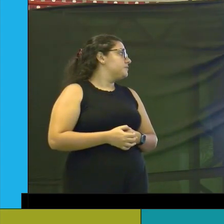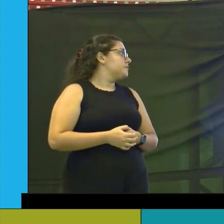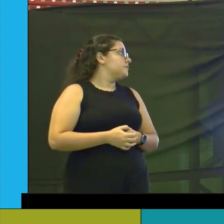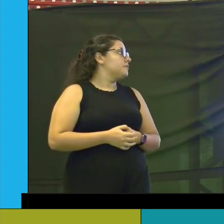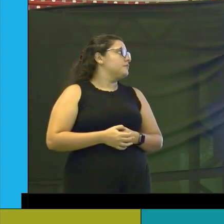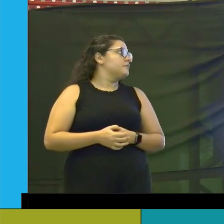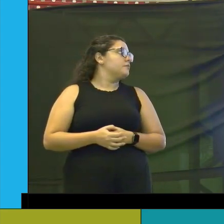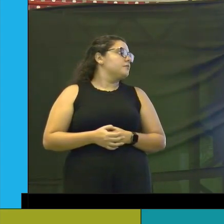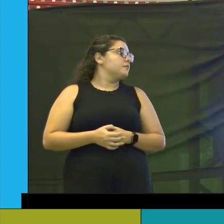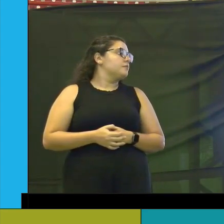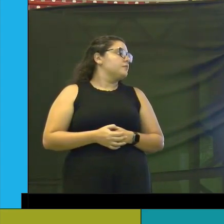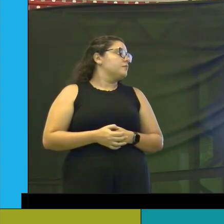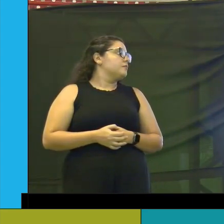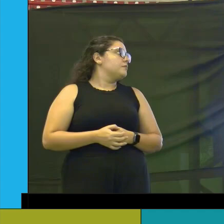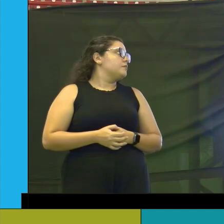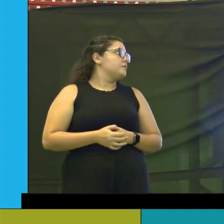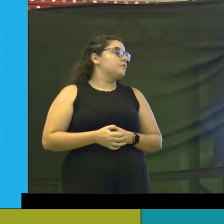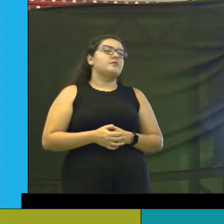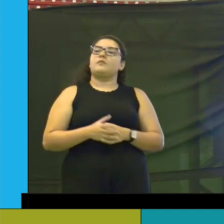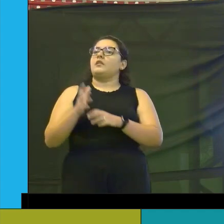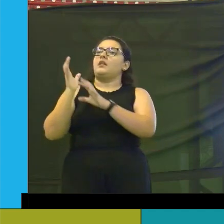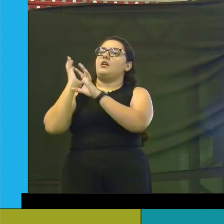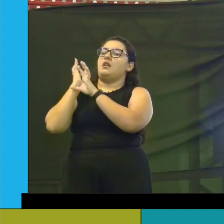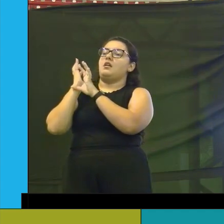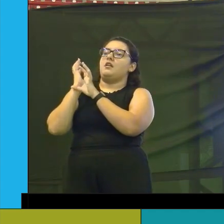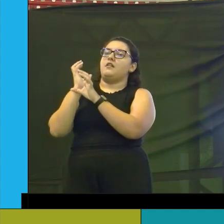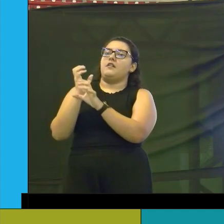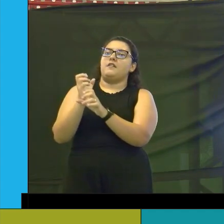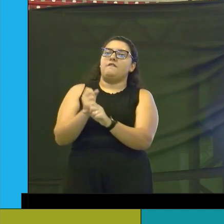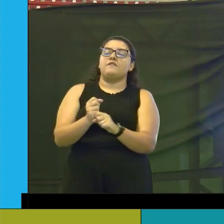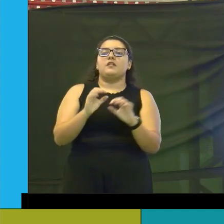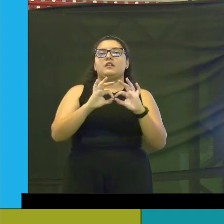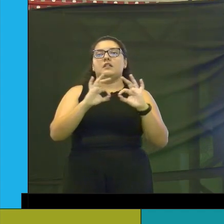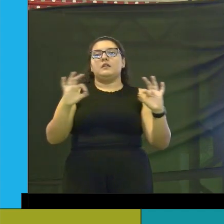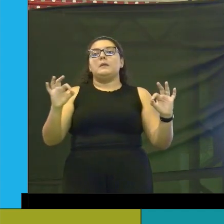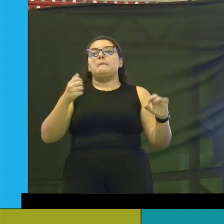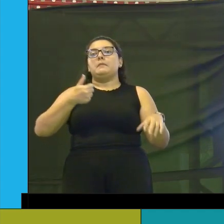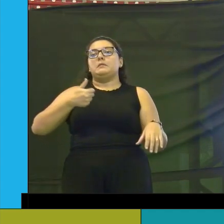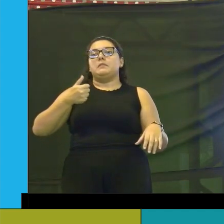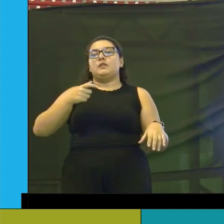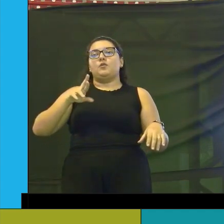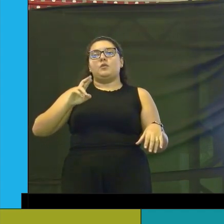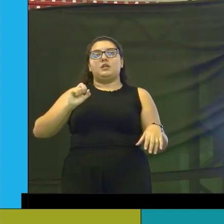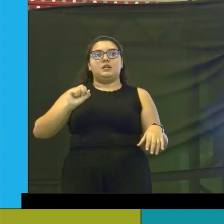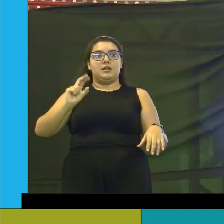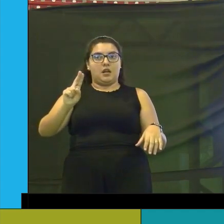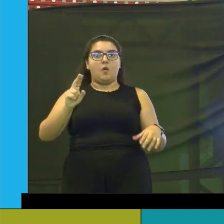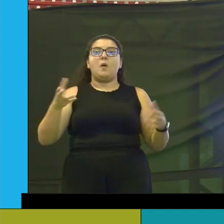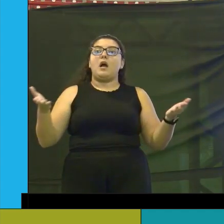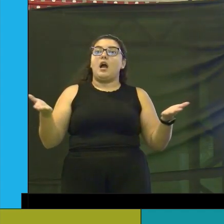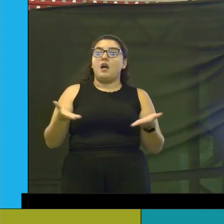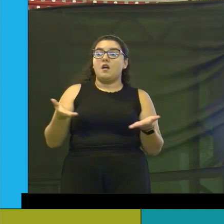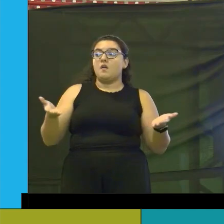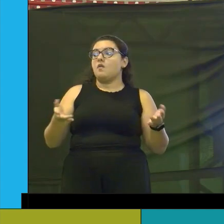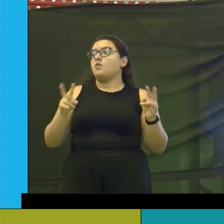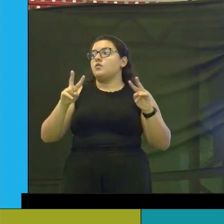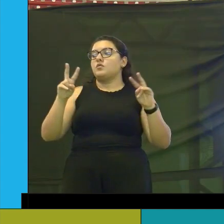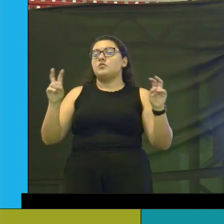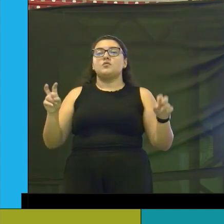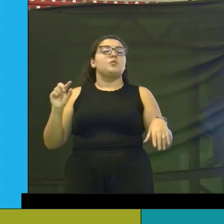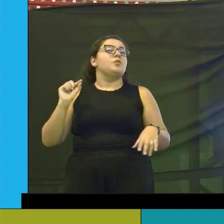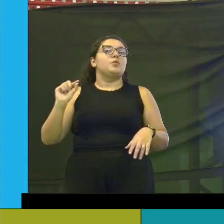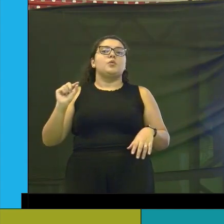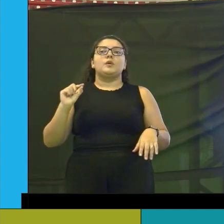voltando aqui, tá? Revisamos a equação do primeiro grau. E agora vamos falar da equação